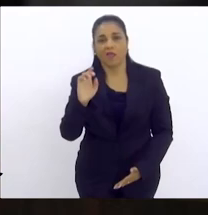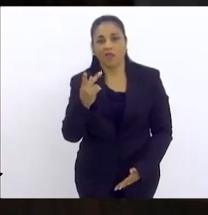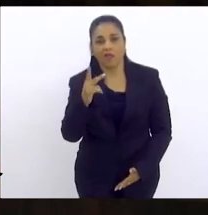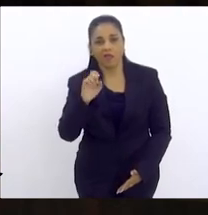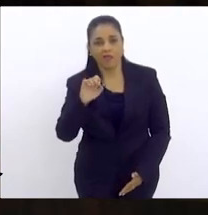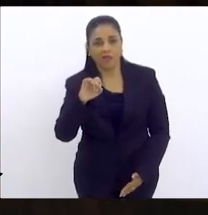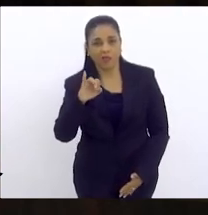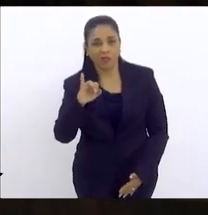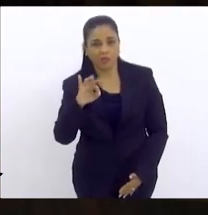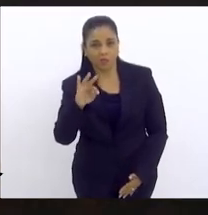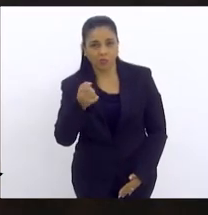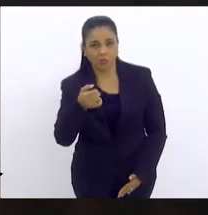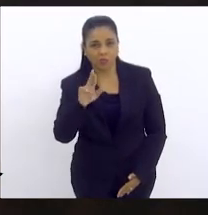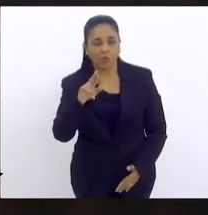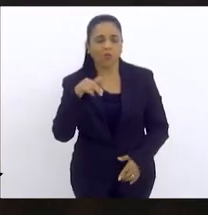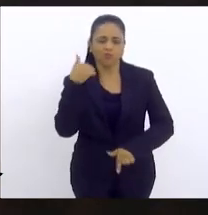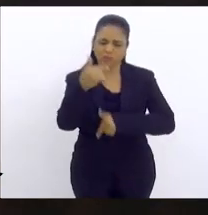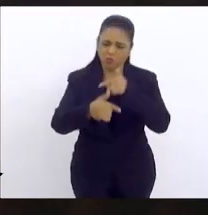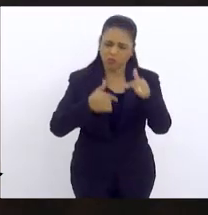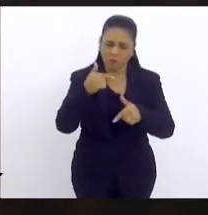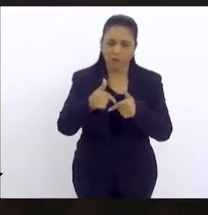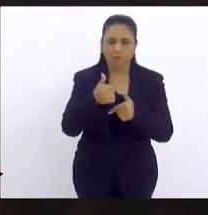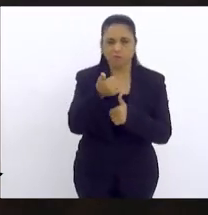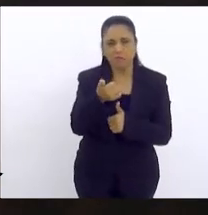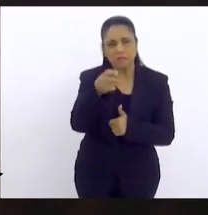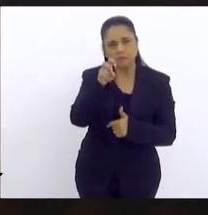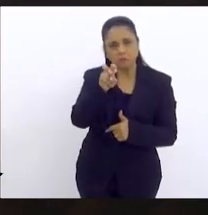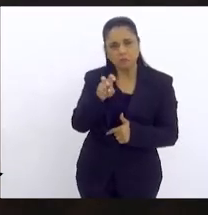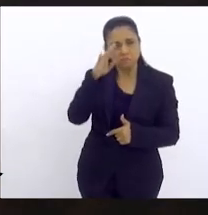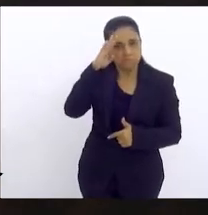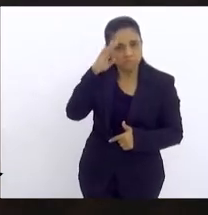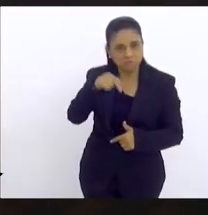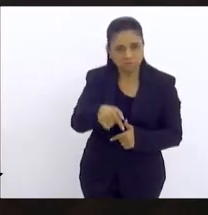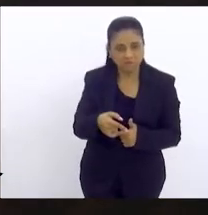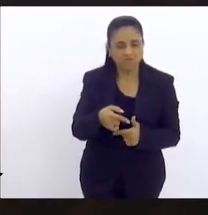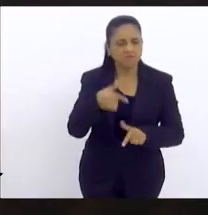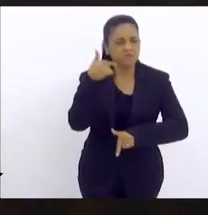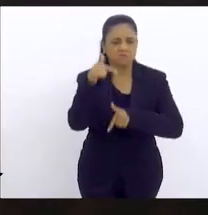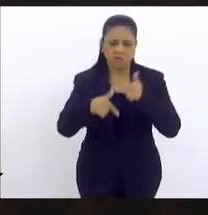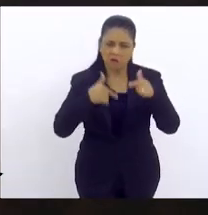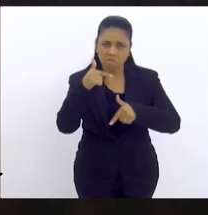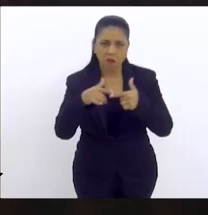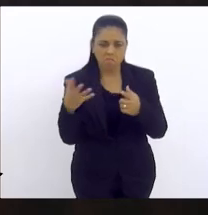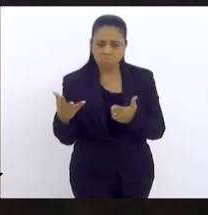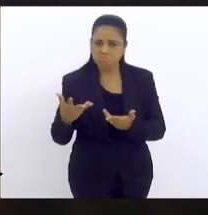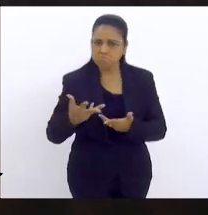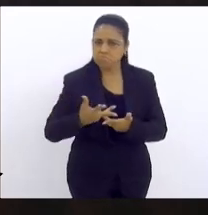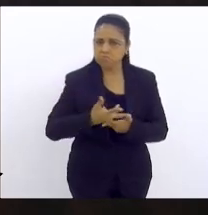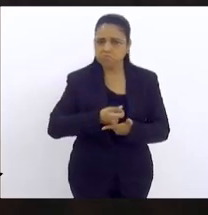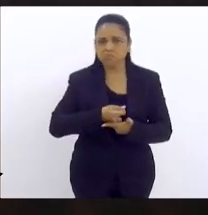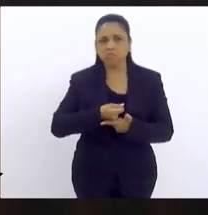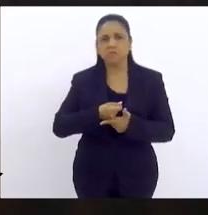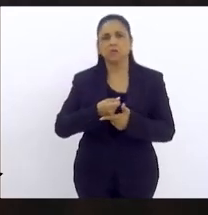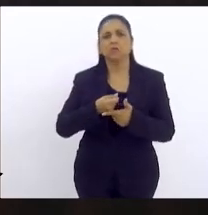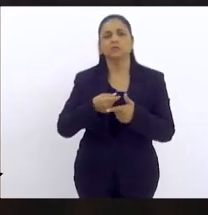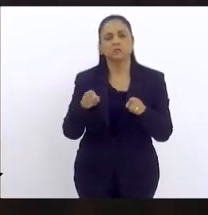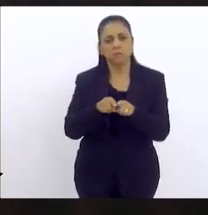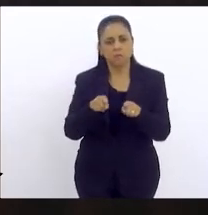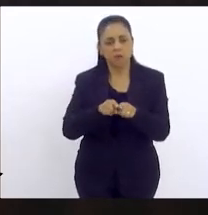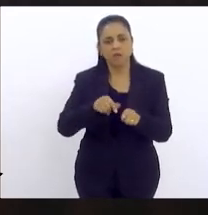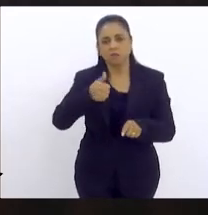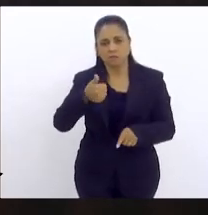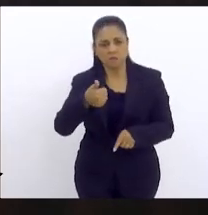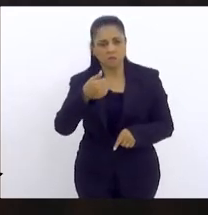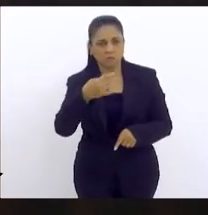pelo Belo trabalho à frente do 15º Batalhão assim como foi o belíssimo trabalho que o senhor fez à frente o 14º Batalhão da Polícia